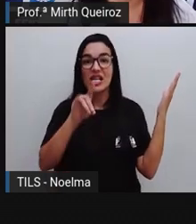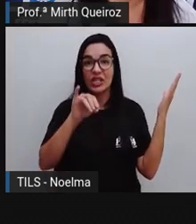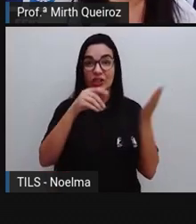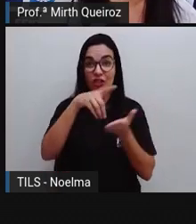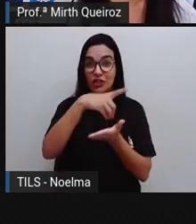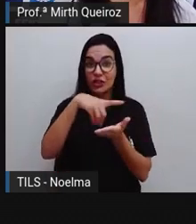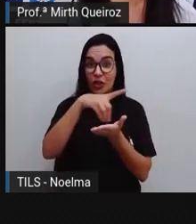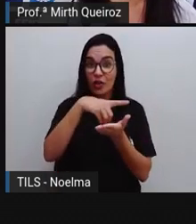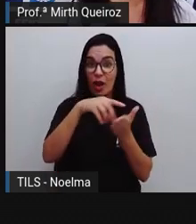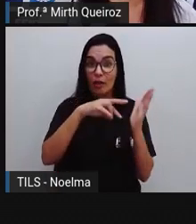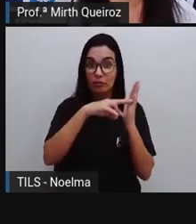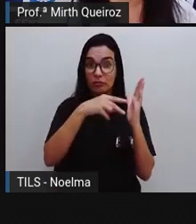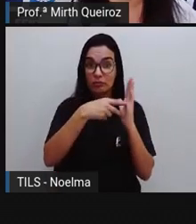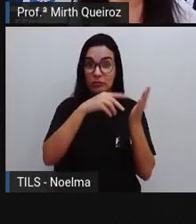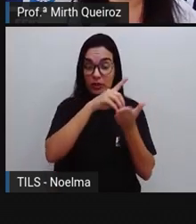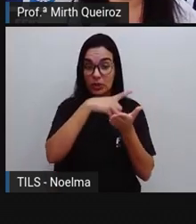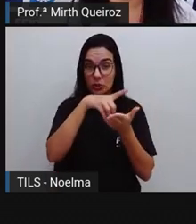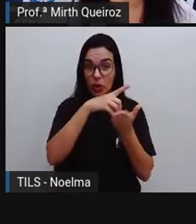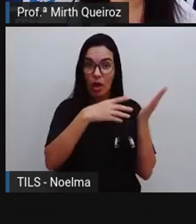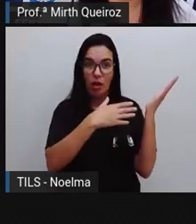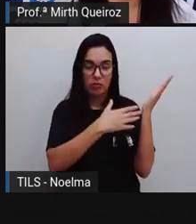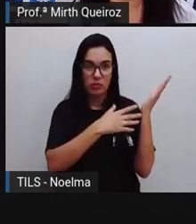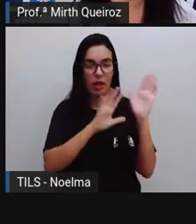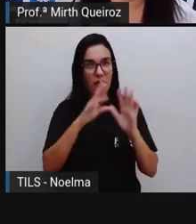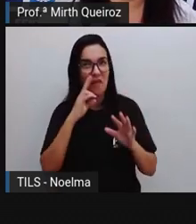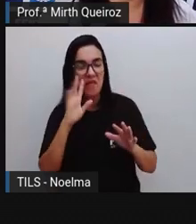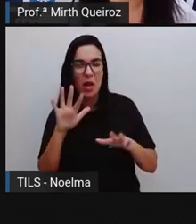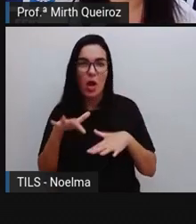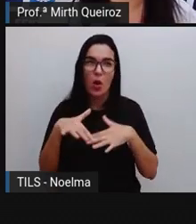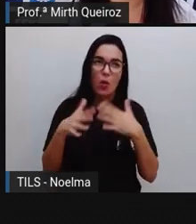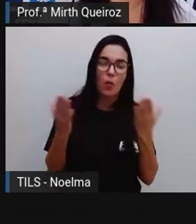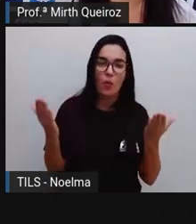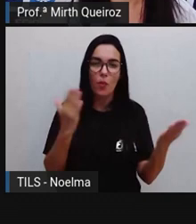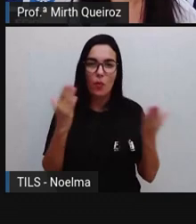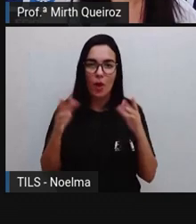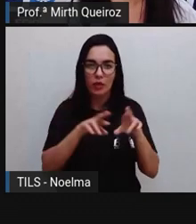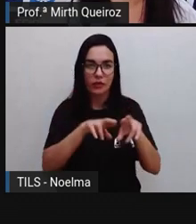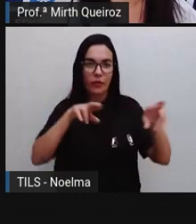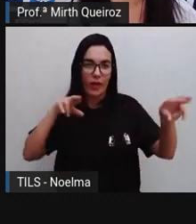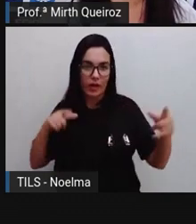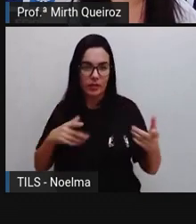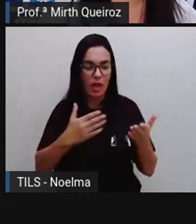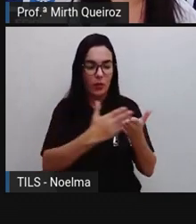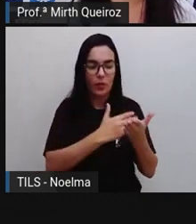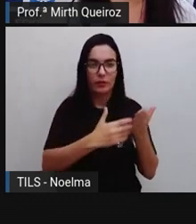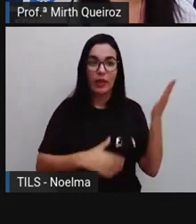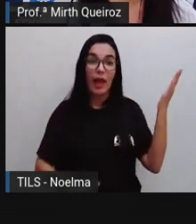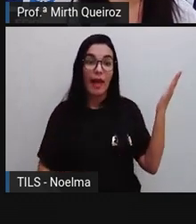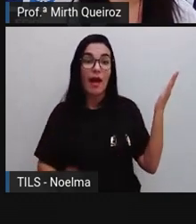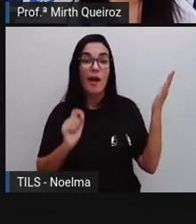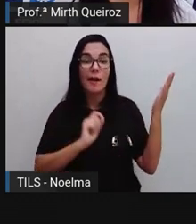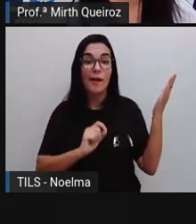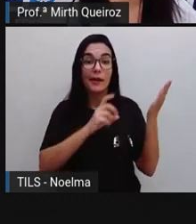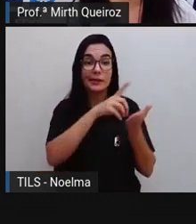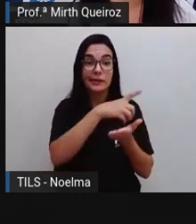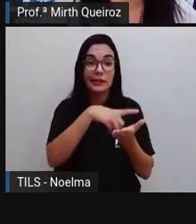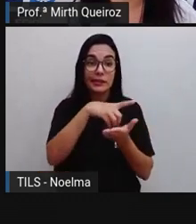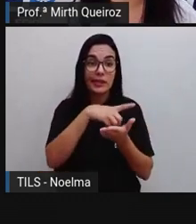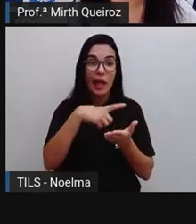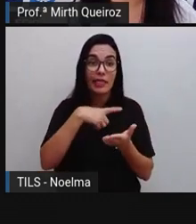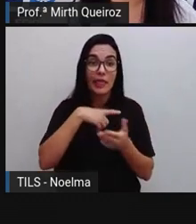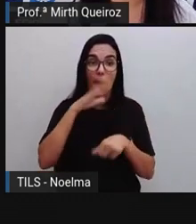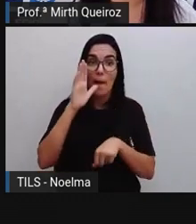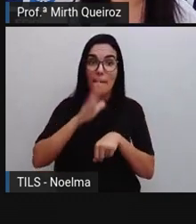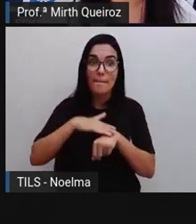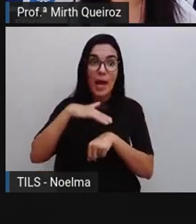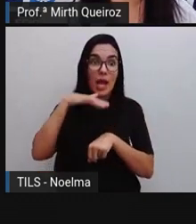Dicionários. A gente vai ver qual a diferença de dicionários e enciclopédias, certo? O dicionário apresenta o maior número possível